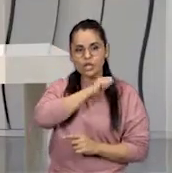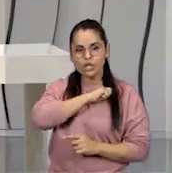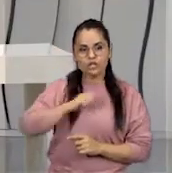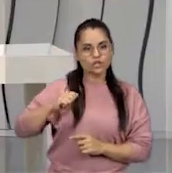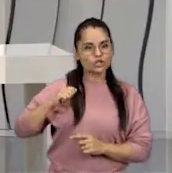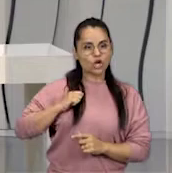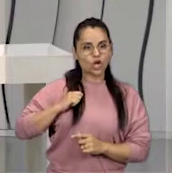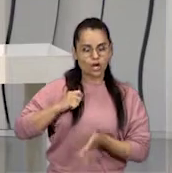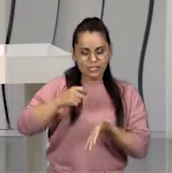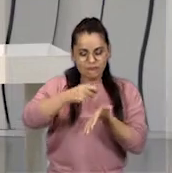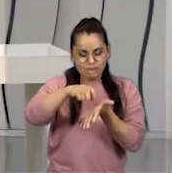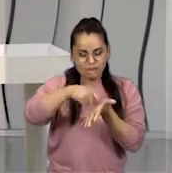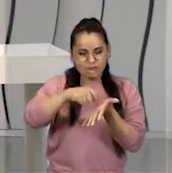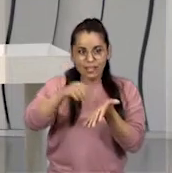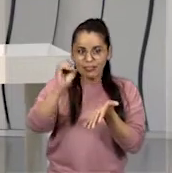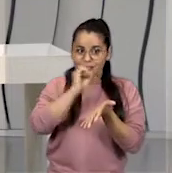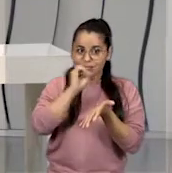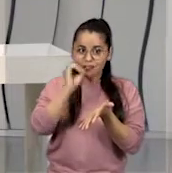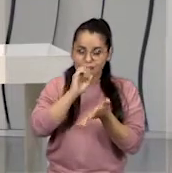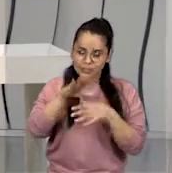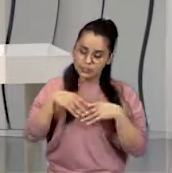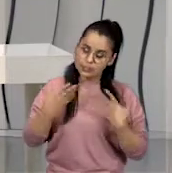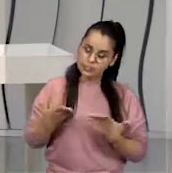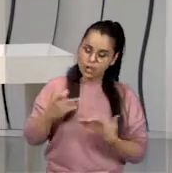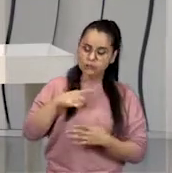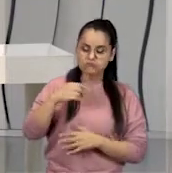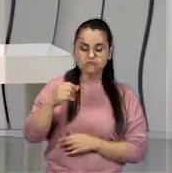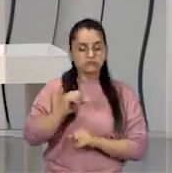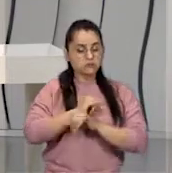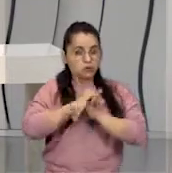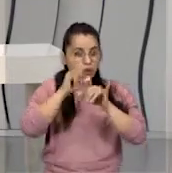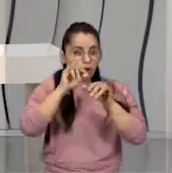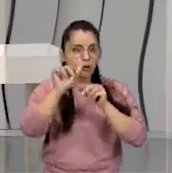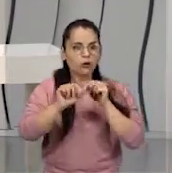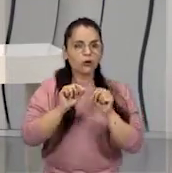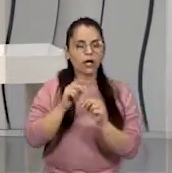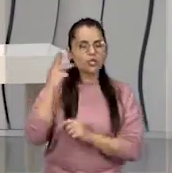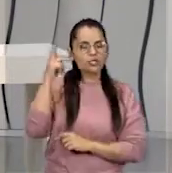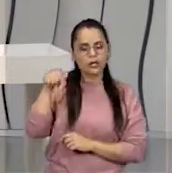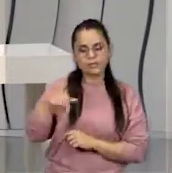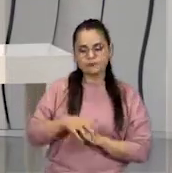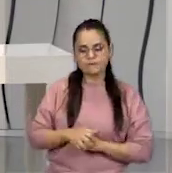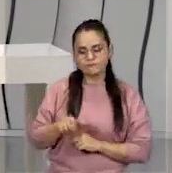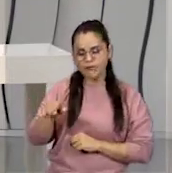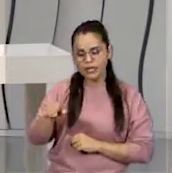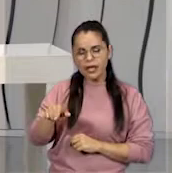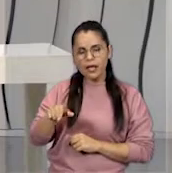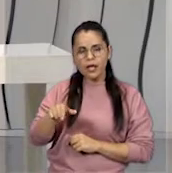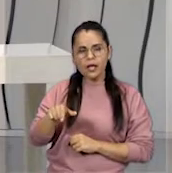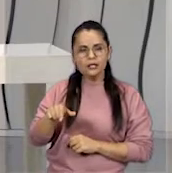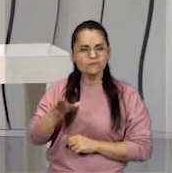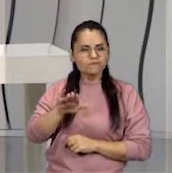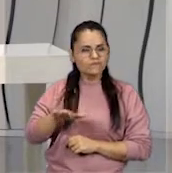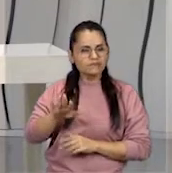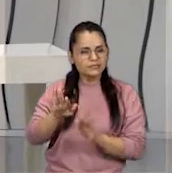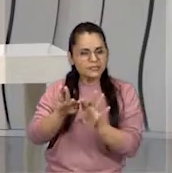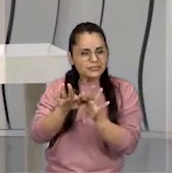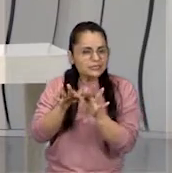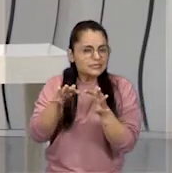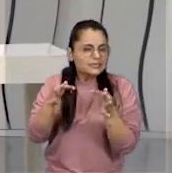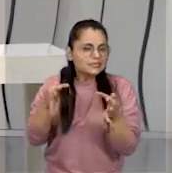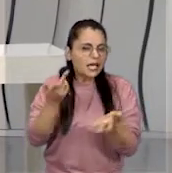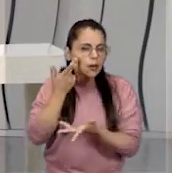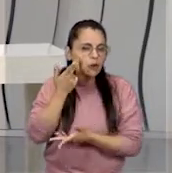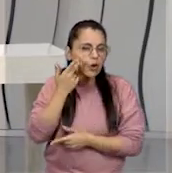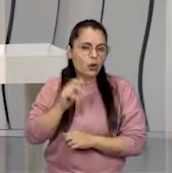nada escrito. Então, muitos contam que Sócrates era um menino simples, um menino de vida comum.